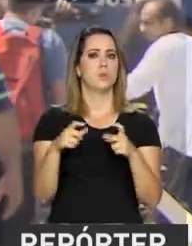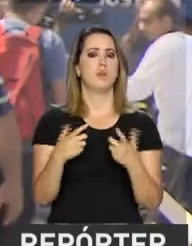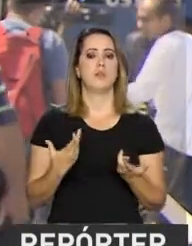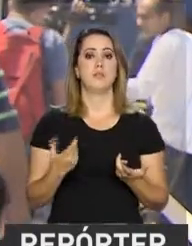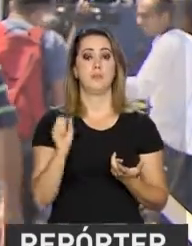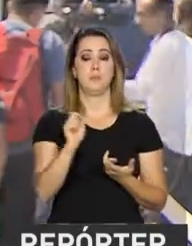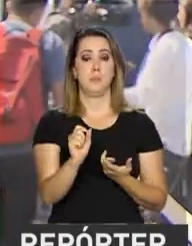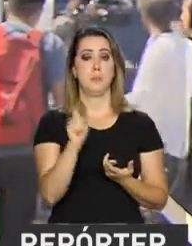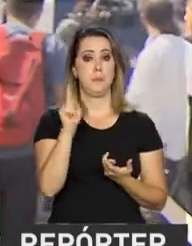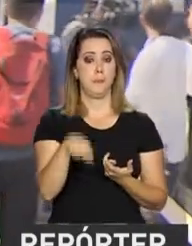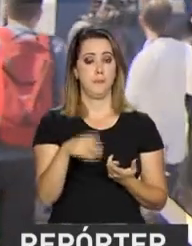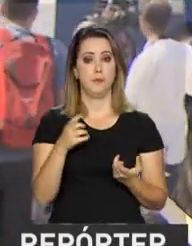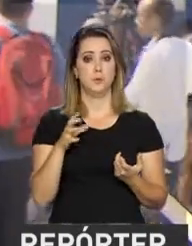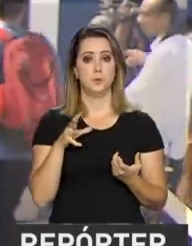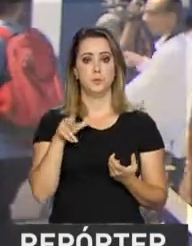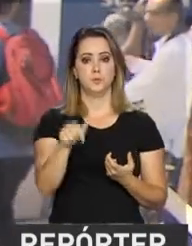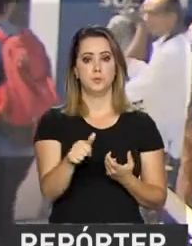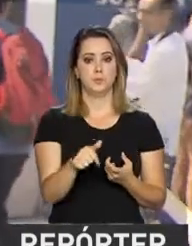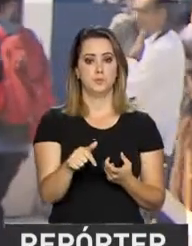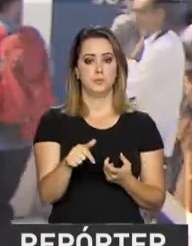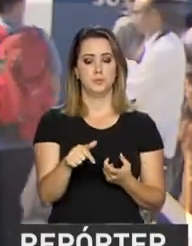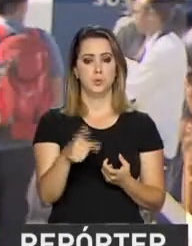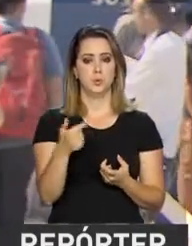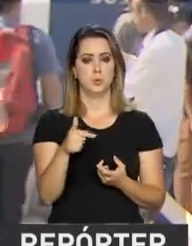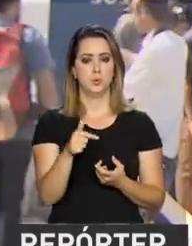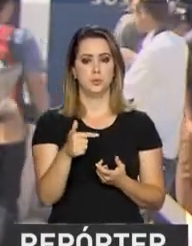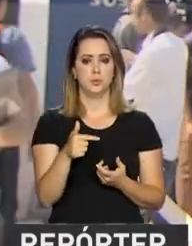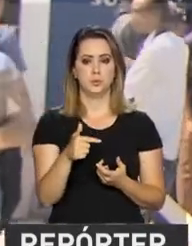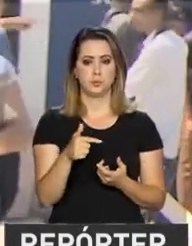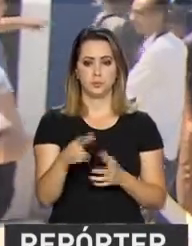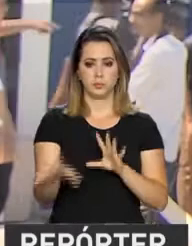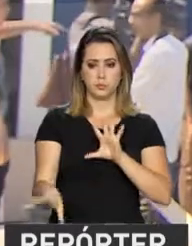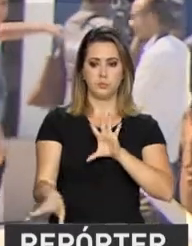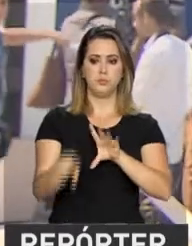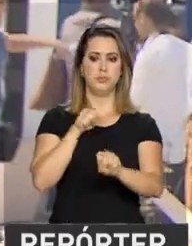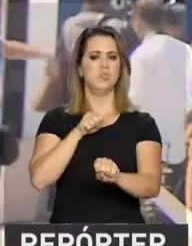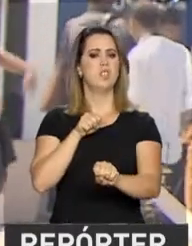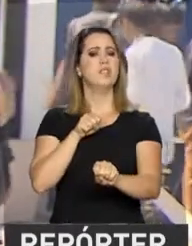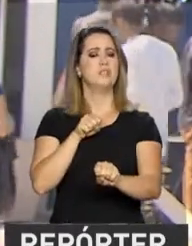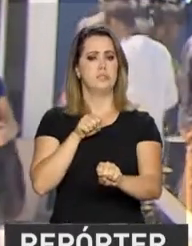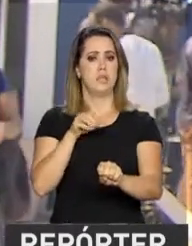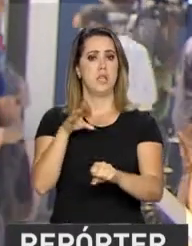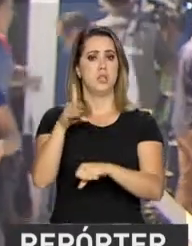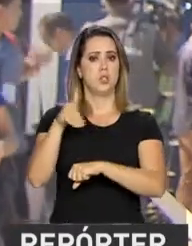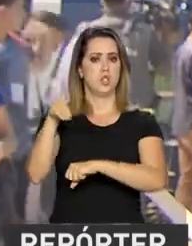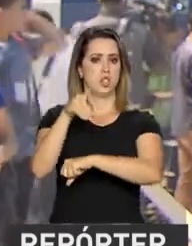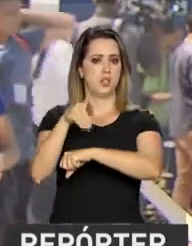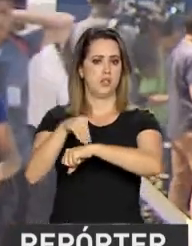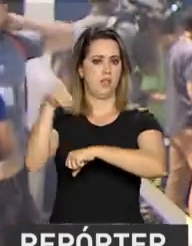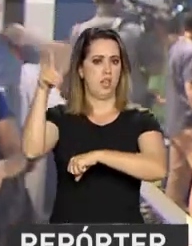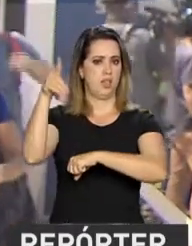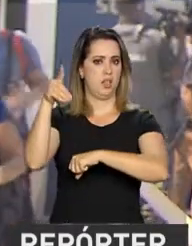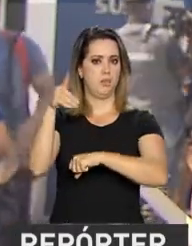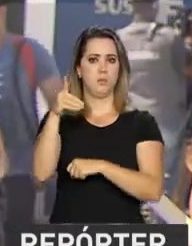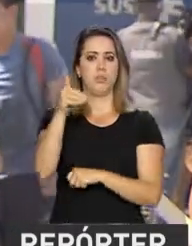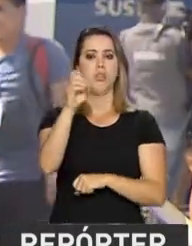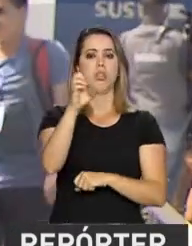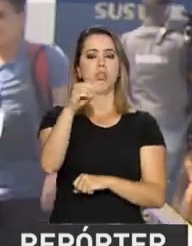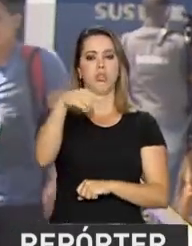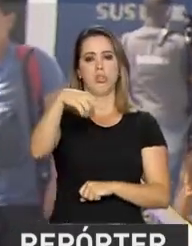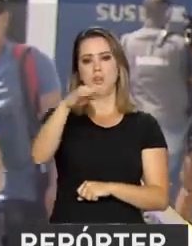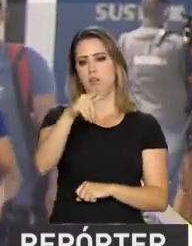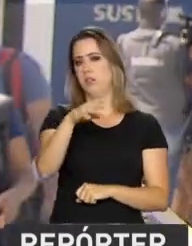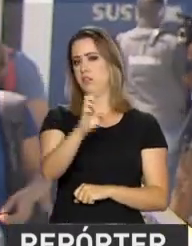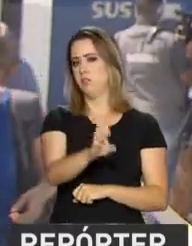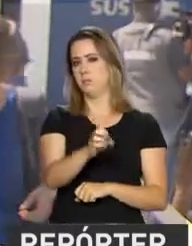mas em todas elas, verificamos que não houve transmissão local de dengue acontecendo, aquelas epidemias com